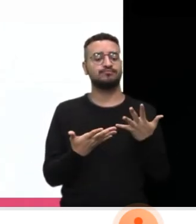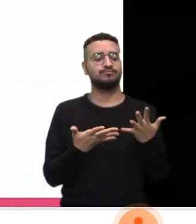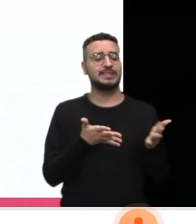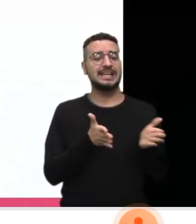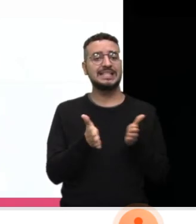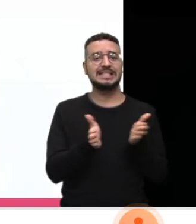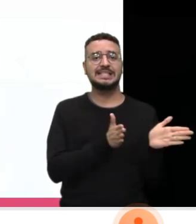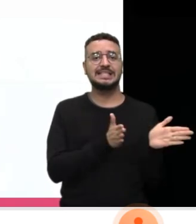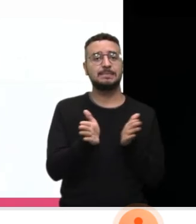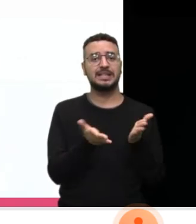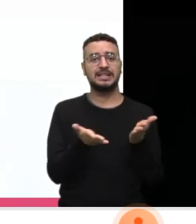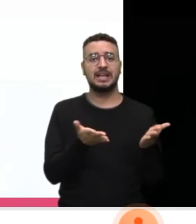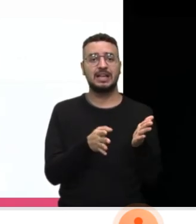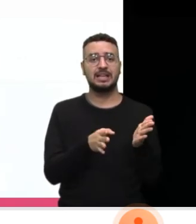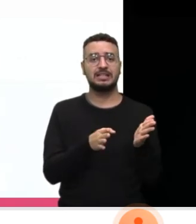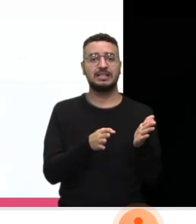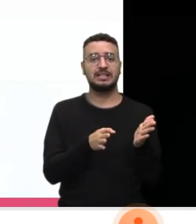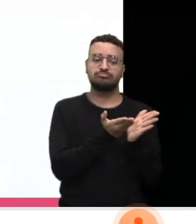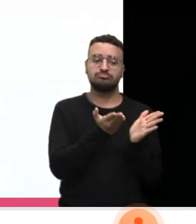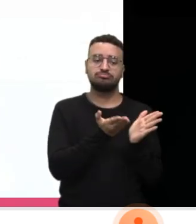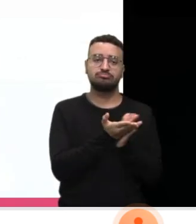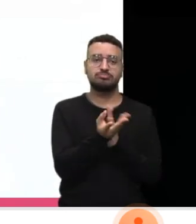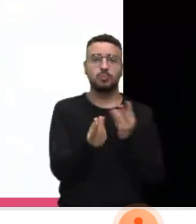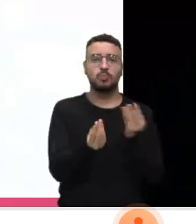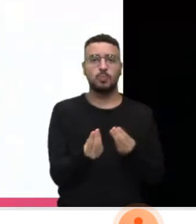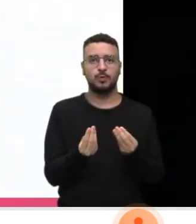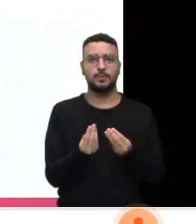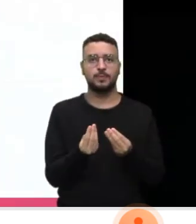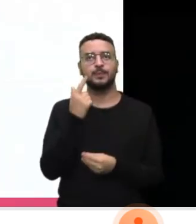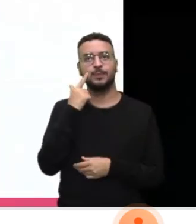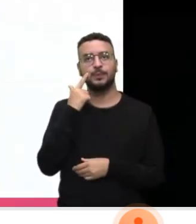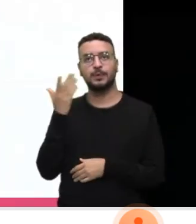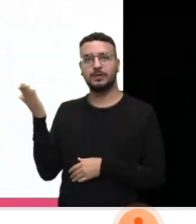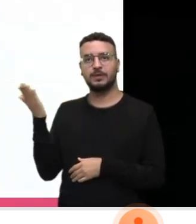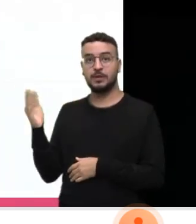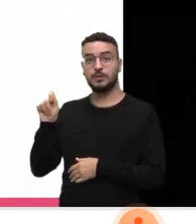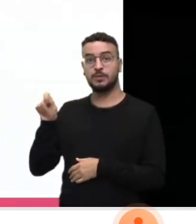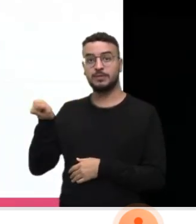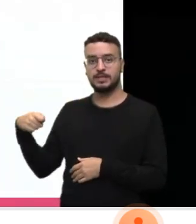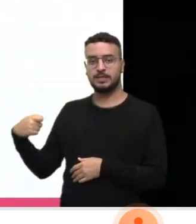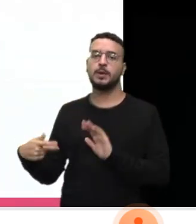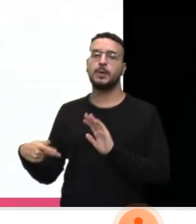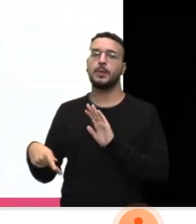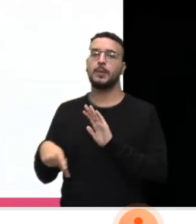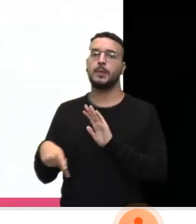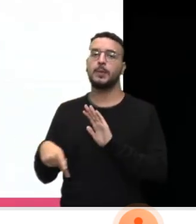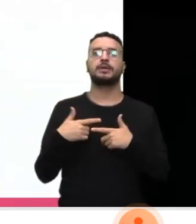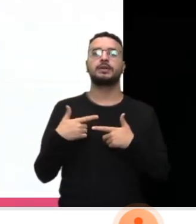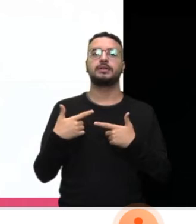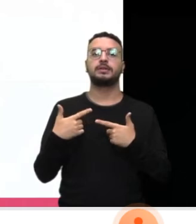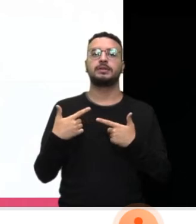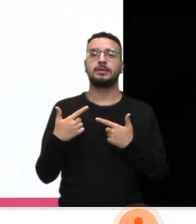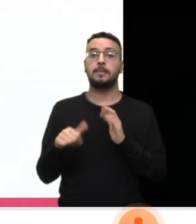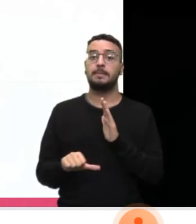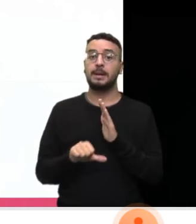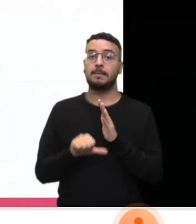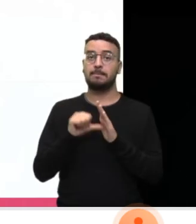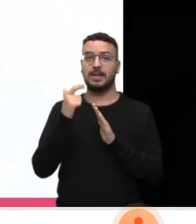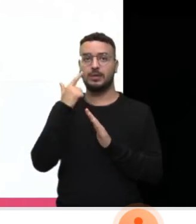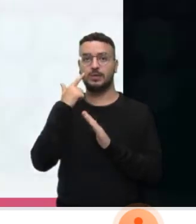autora do nosso material, onde ela faz 2 sinais para a profissão. Um primeiro nós também usamos